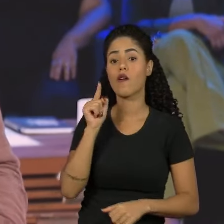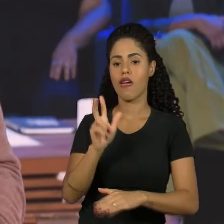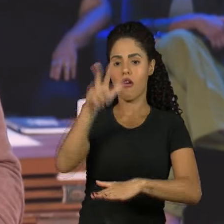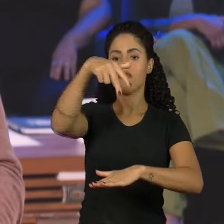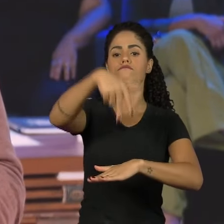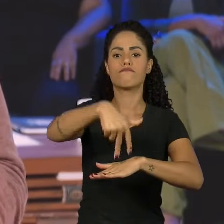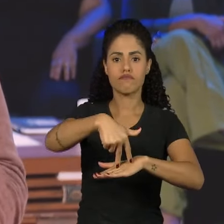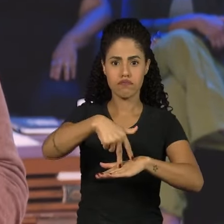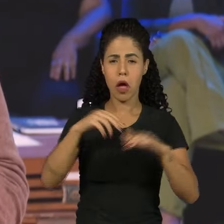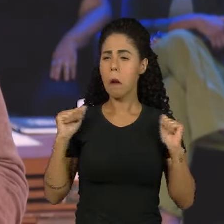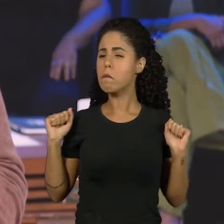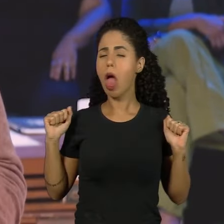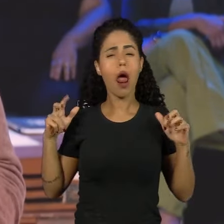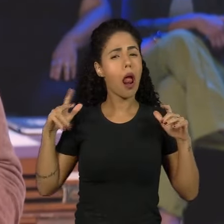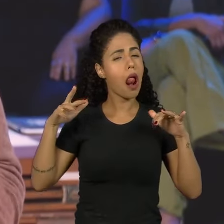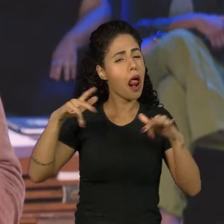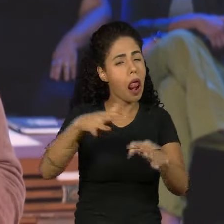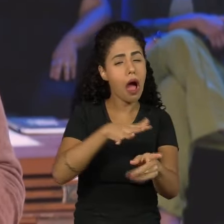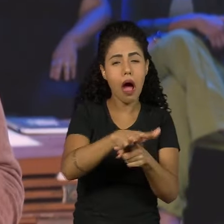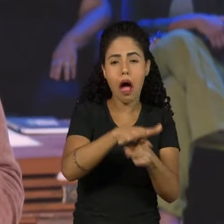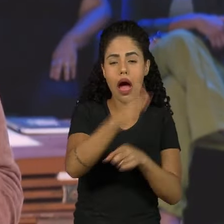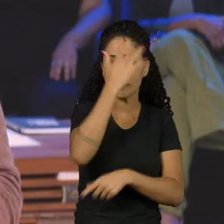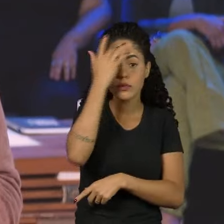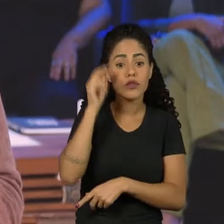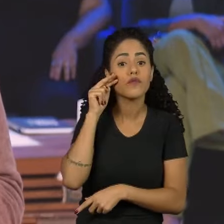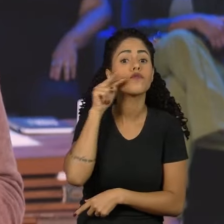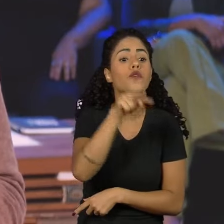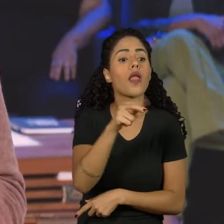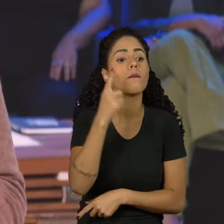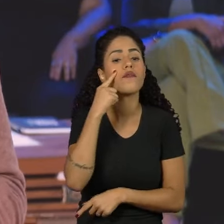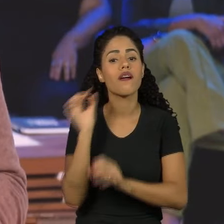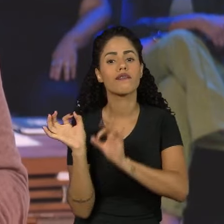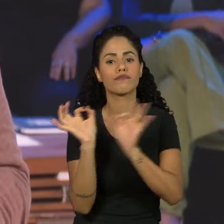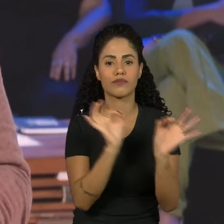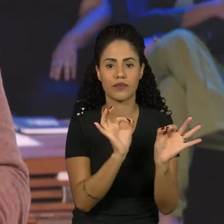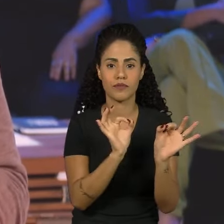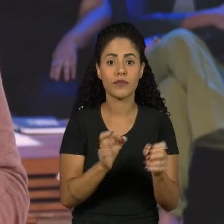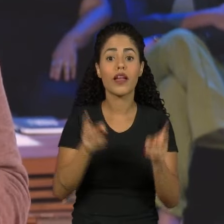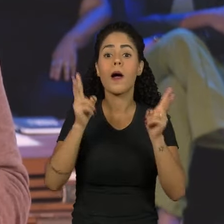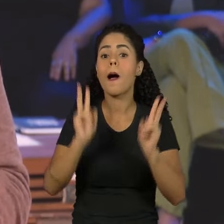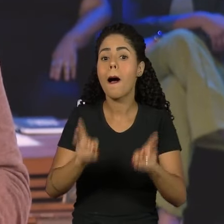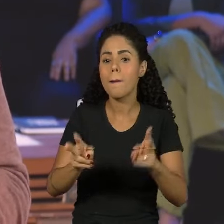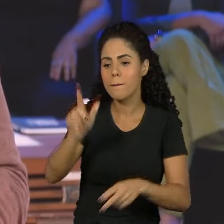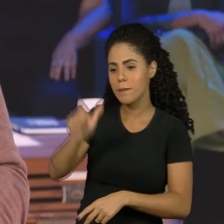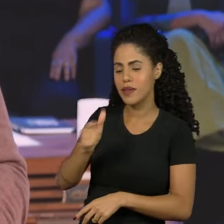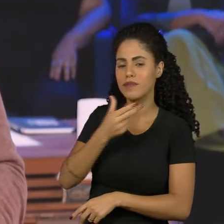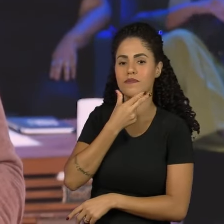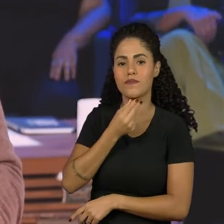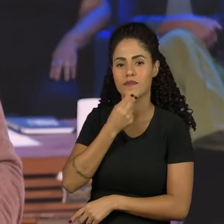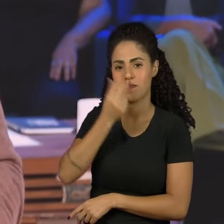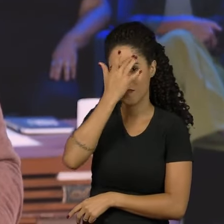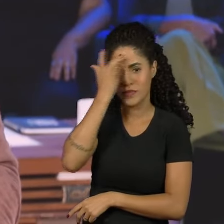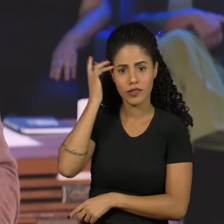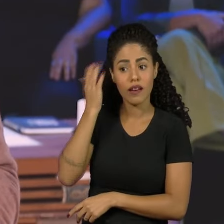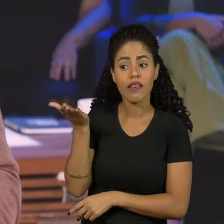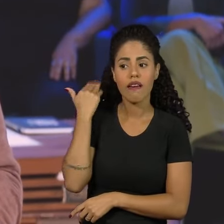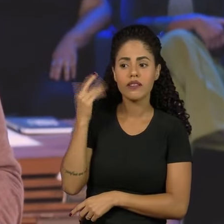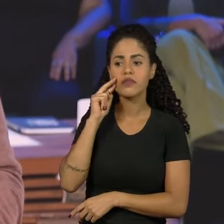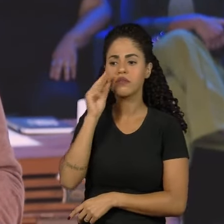uma multidão foi apreciar sua arte. Era o mesmo músico que antes ninguém